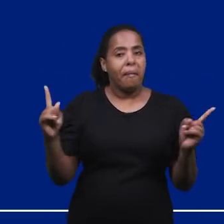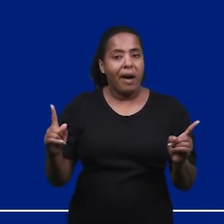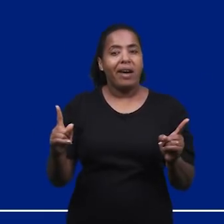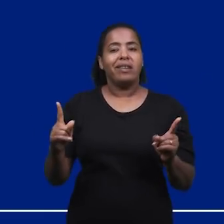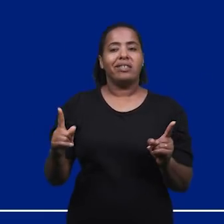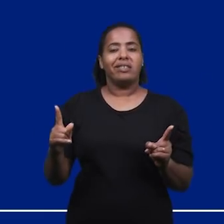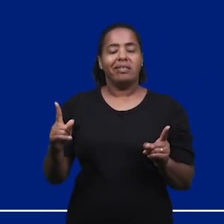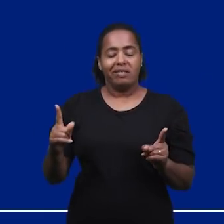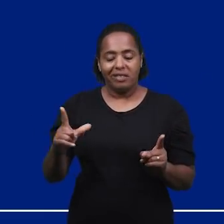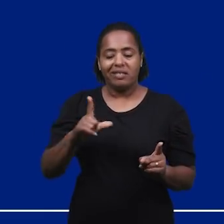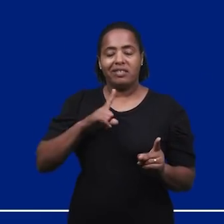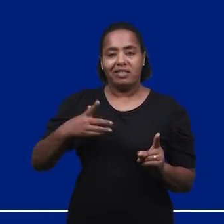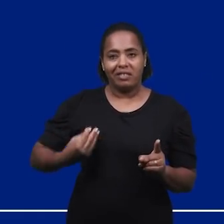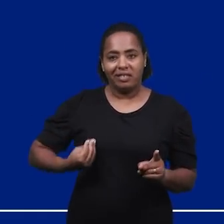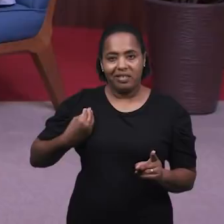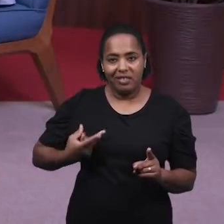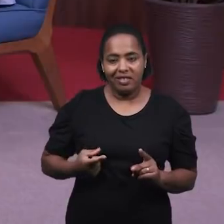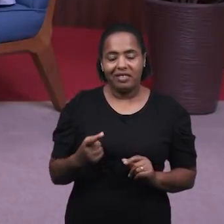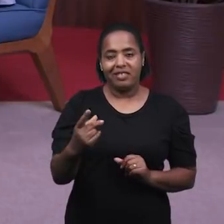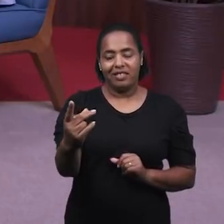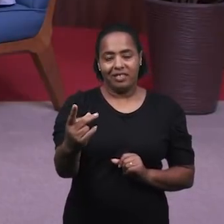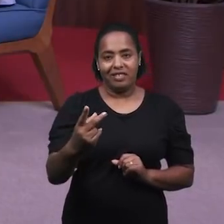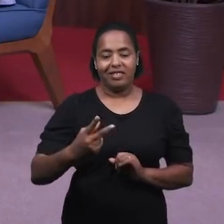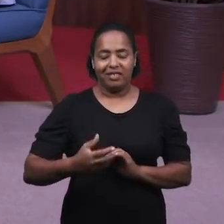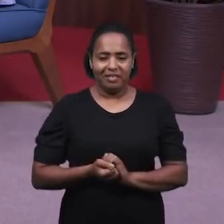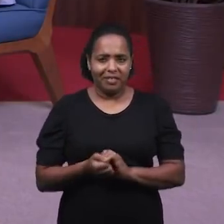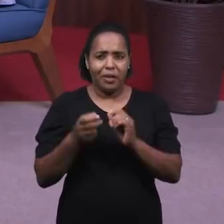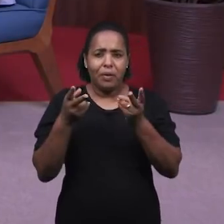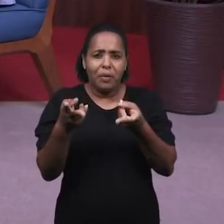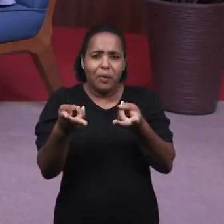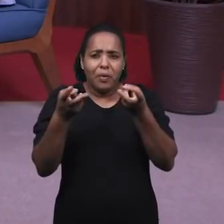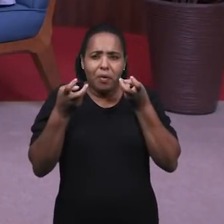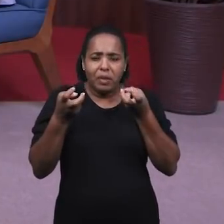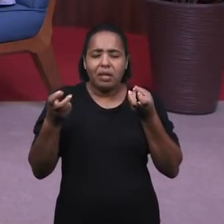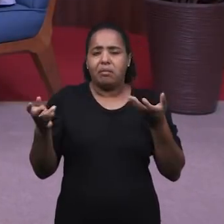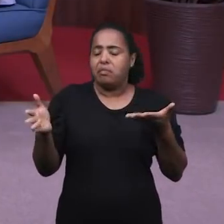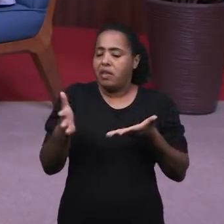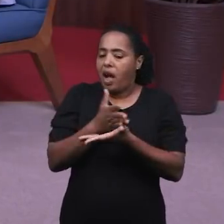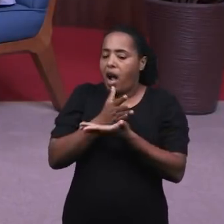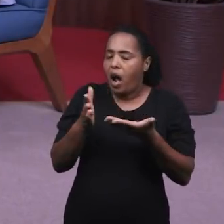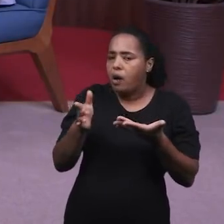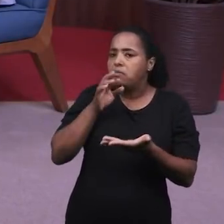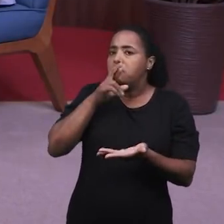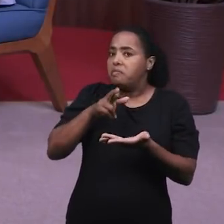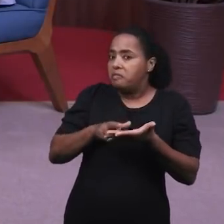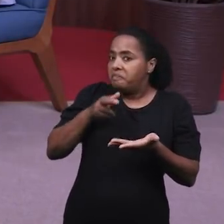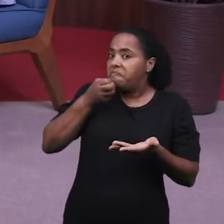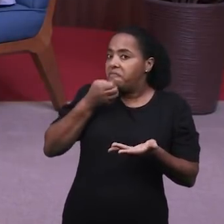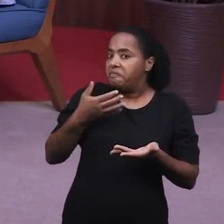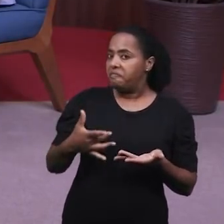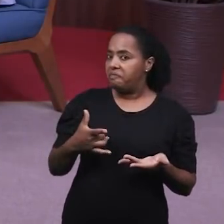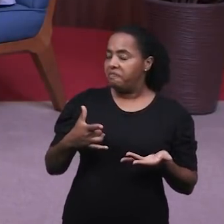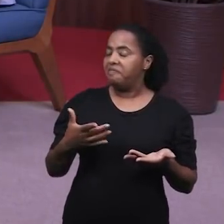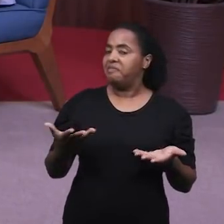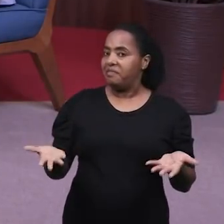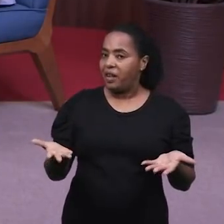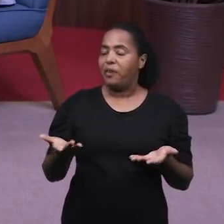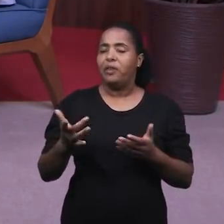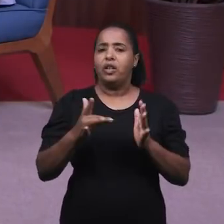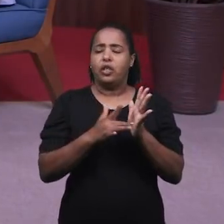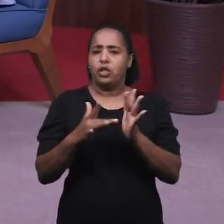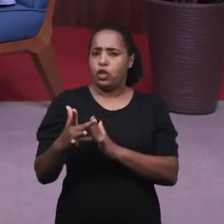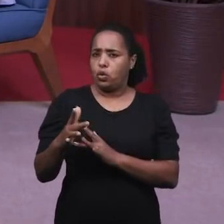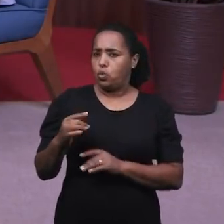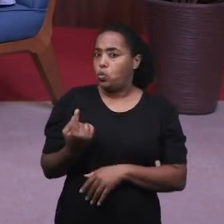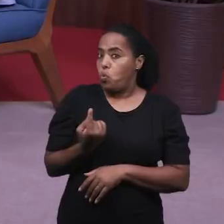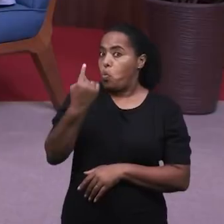vida eterna. Que coisa Então, maravilhosa. observe. Alguns dos benefícios, estamos falando, alguns. Né? Jesus